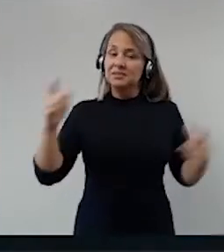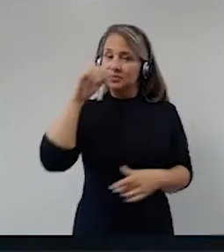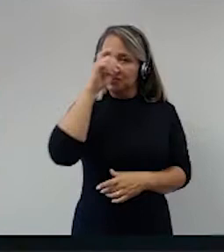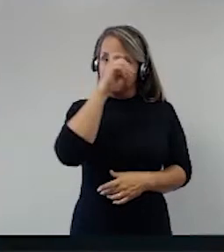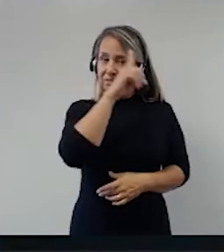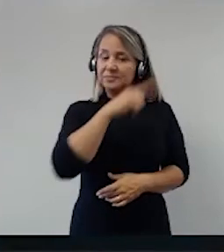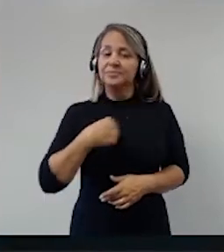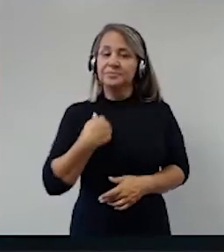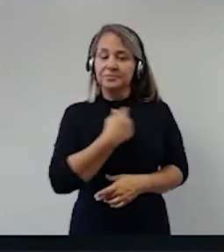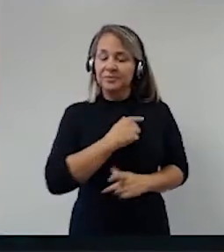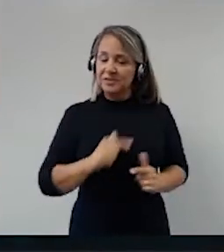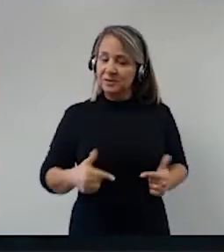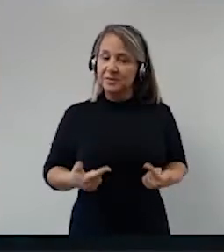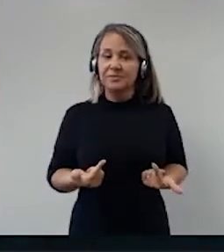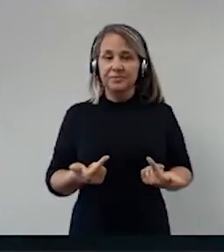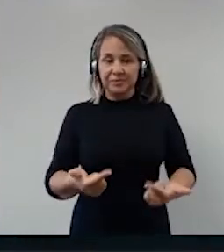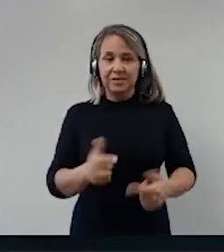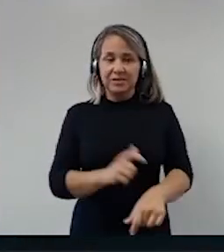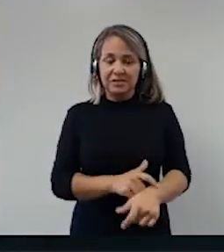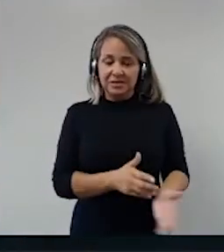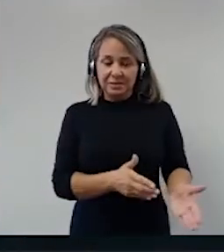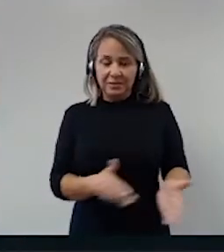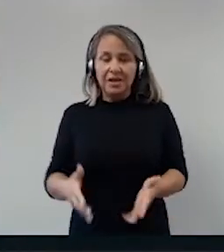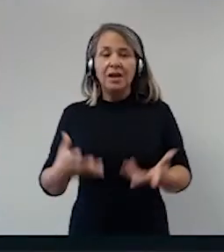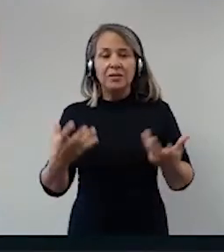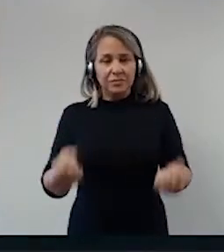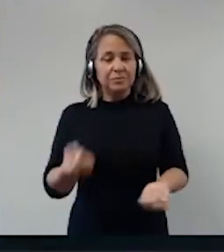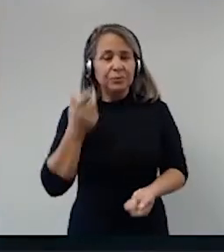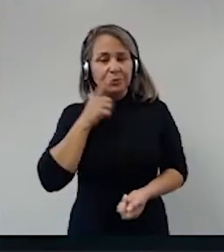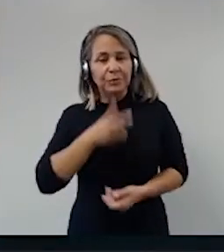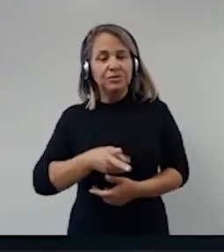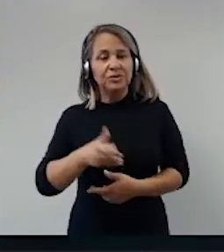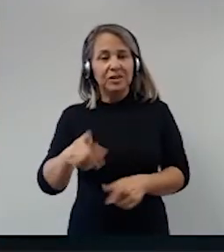dificuldades que a gente está enfrentando nesse período e vamos enfrentar também